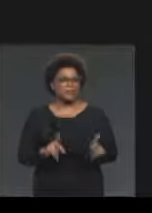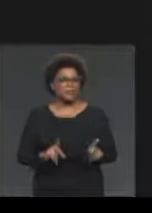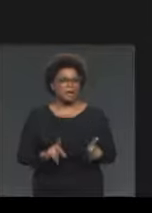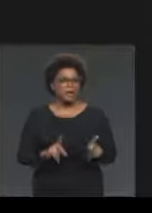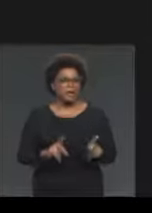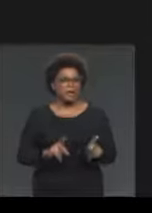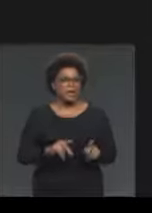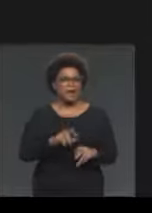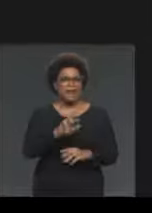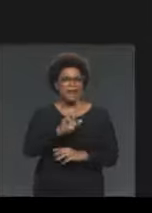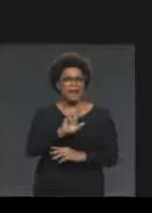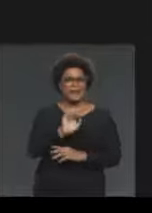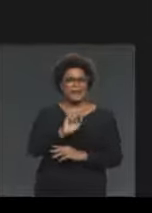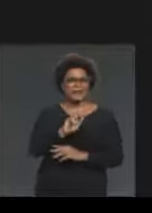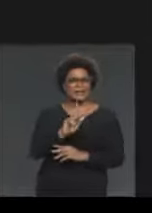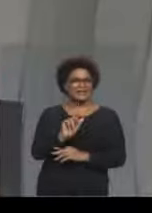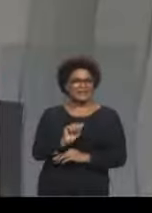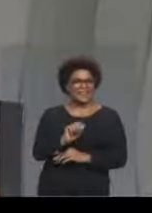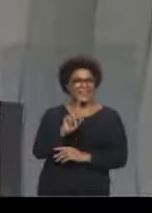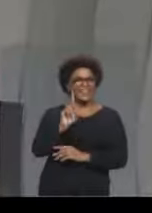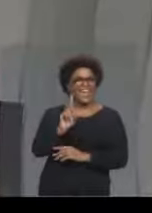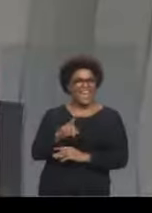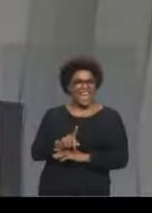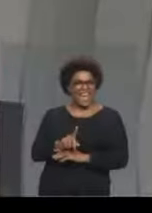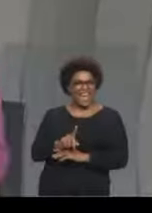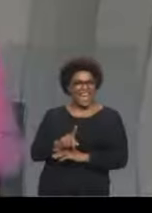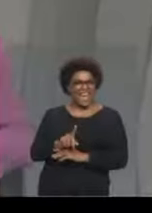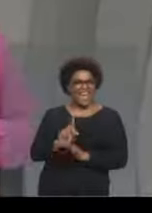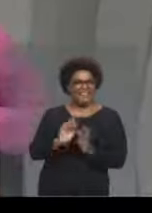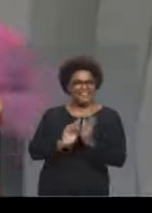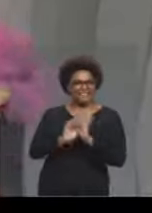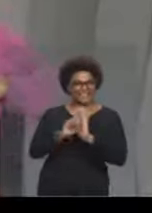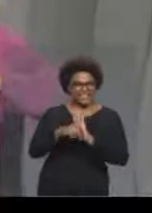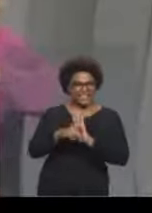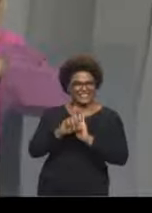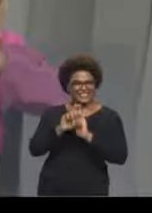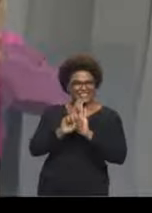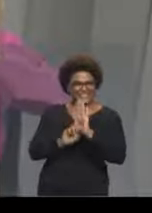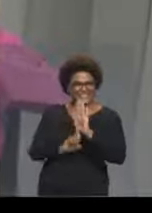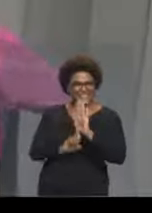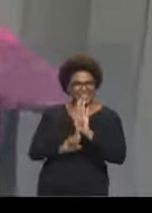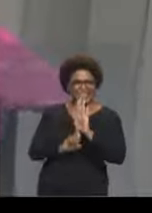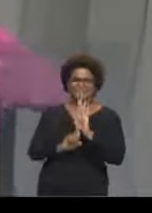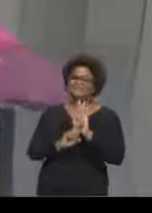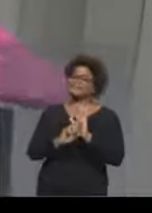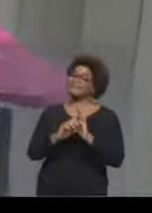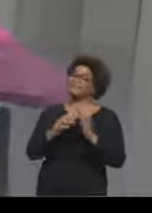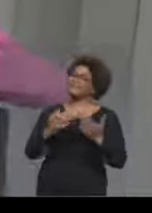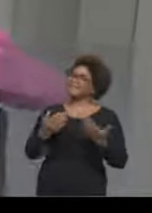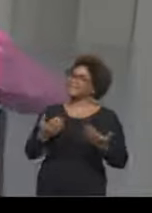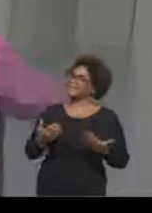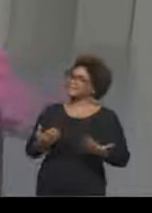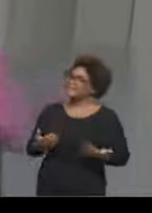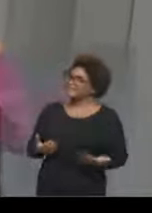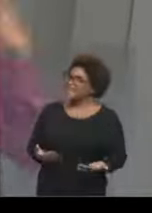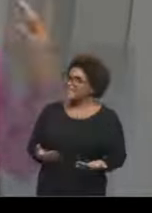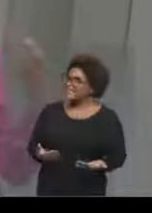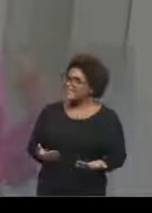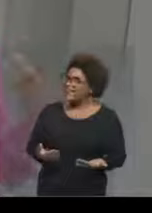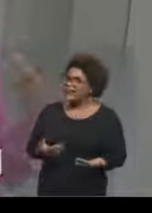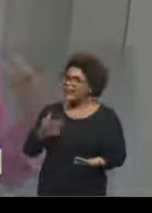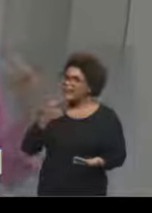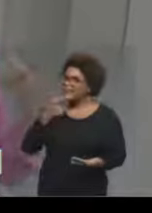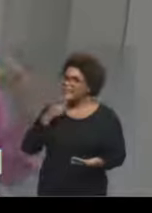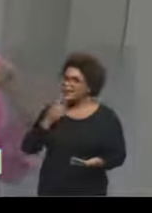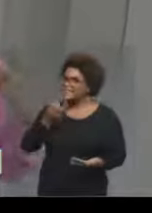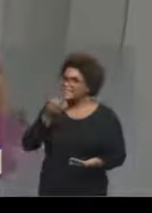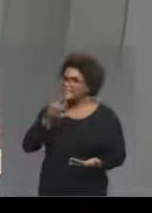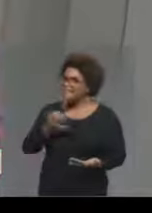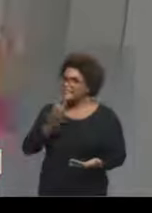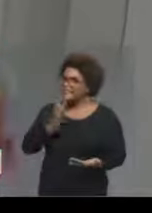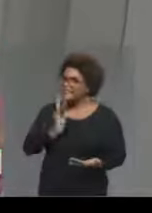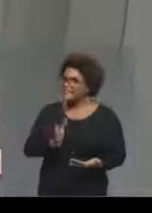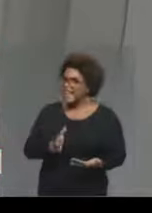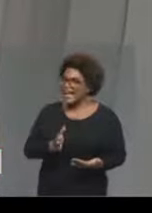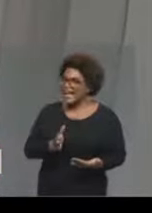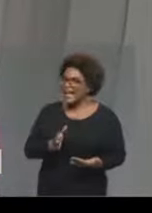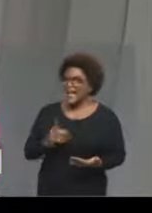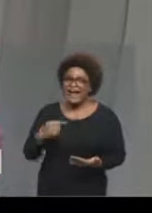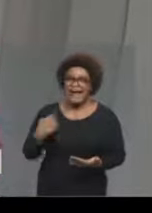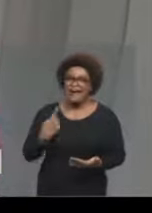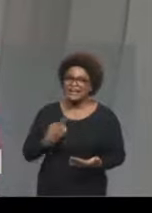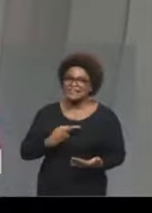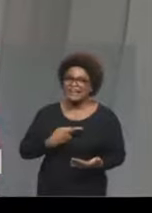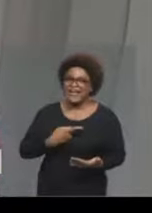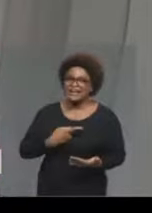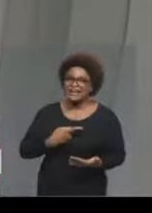textual? Já até falei um pouquinho, né? Isso aí. Então, o gênero textual, nós convivemos com ele a todo